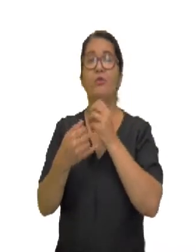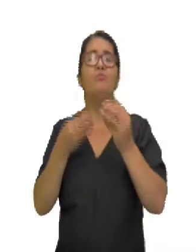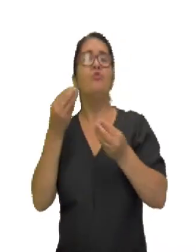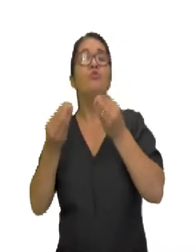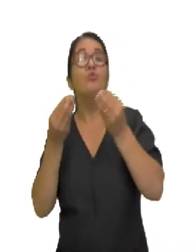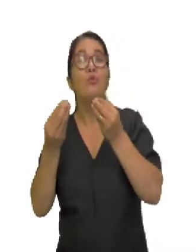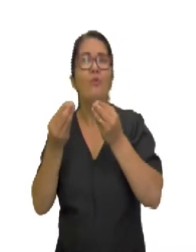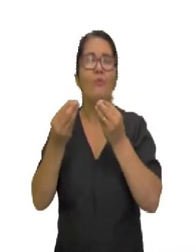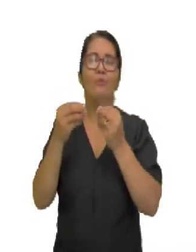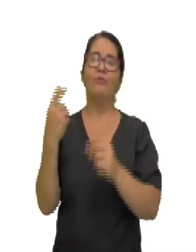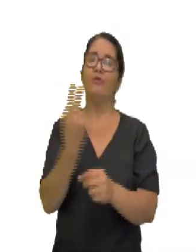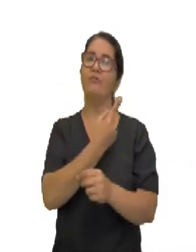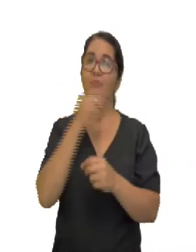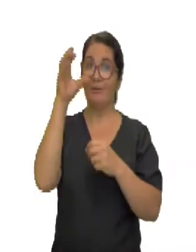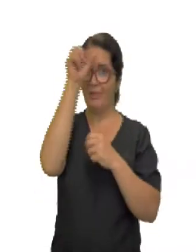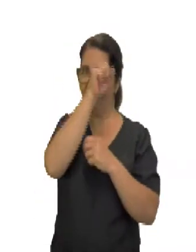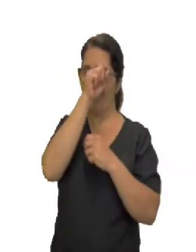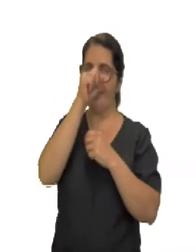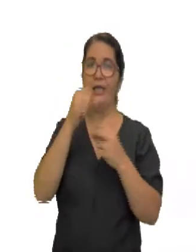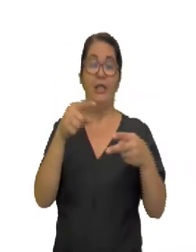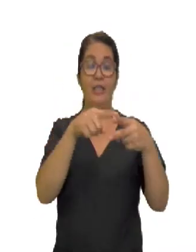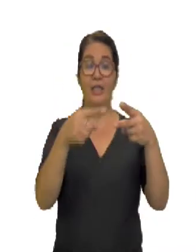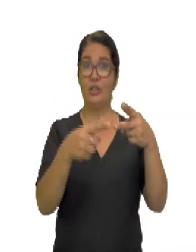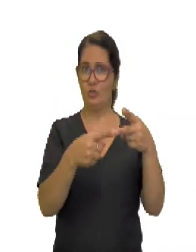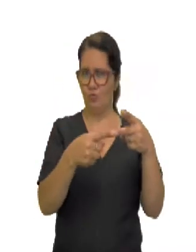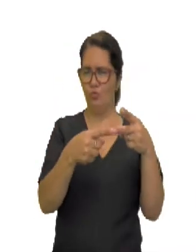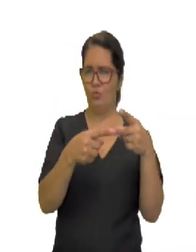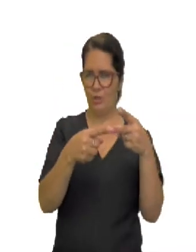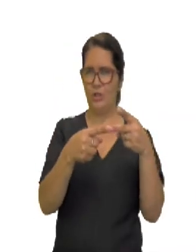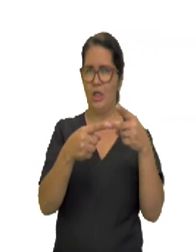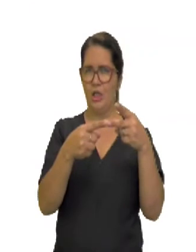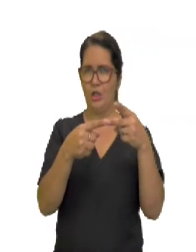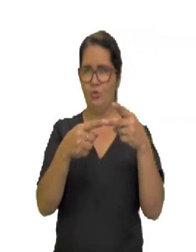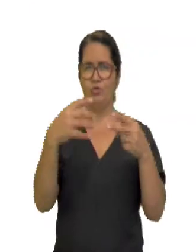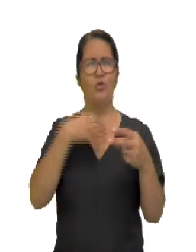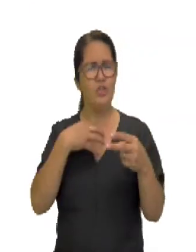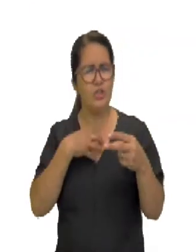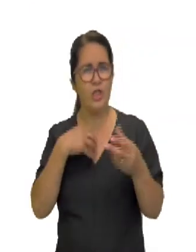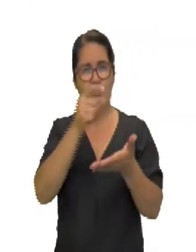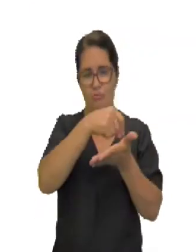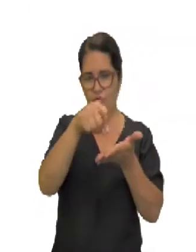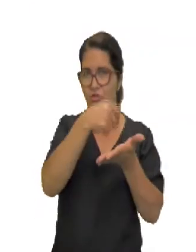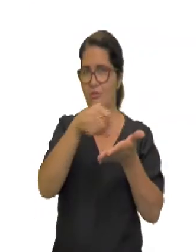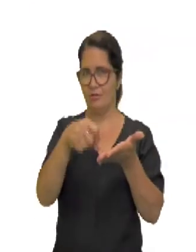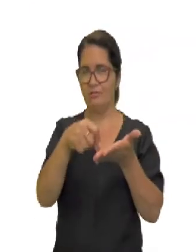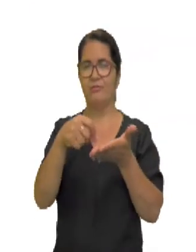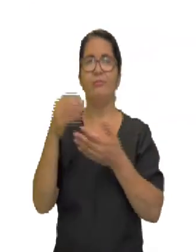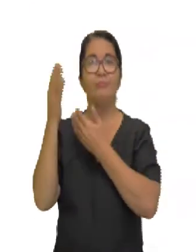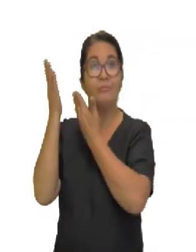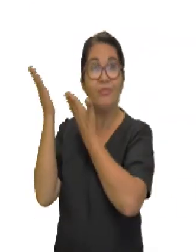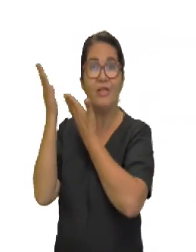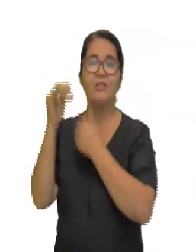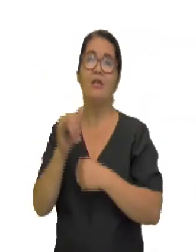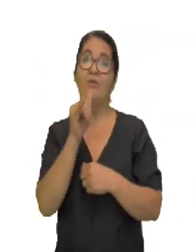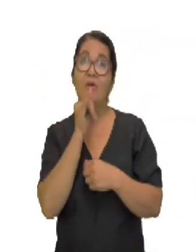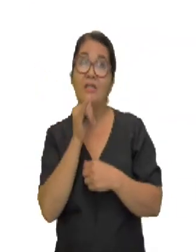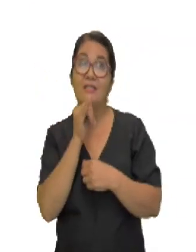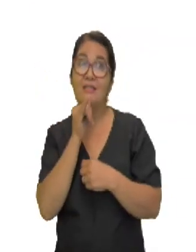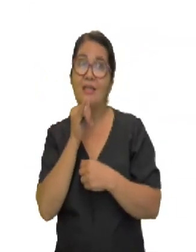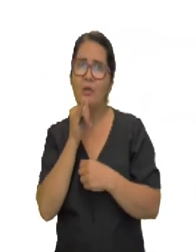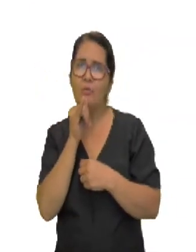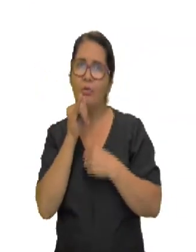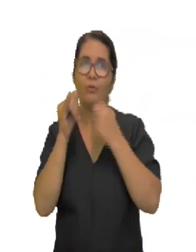sintética e analítica, dentro do superlativo absoluto. Agora temos exemplos, exemplos